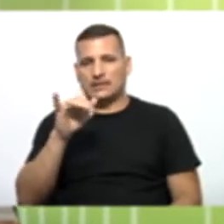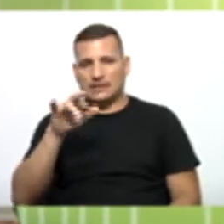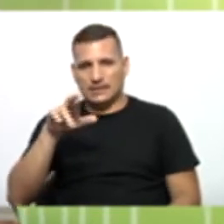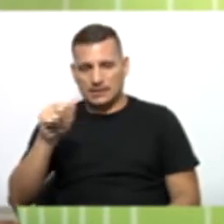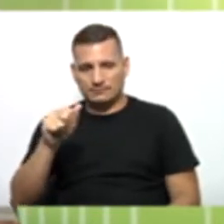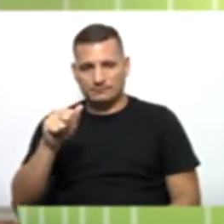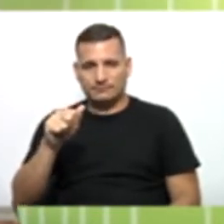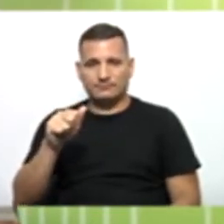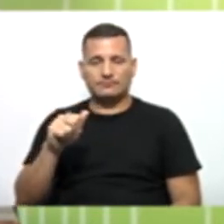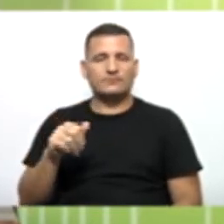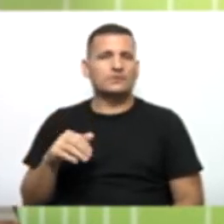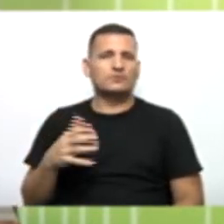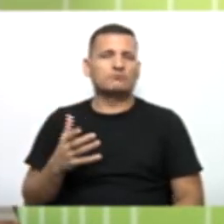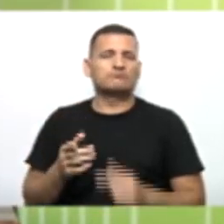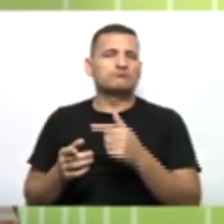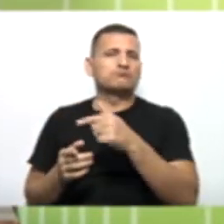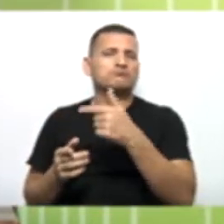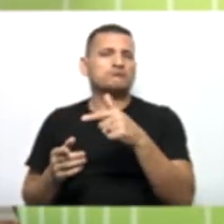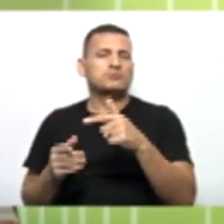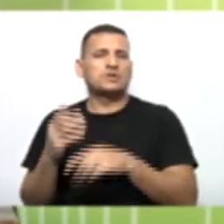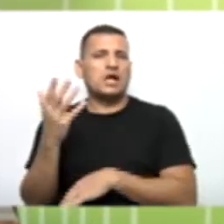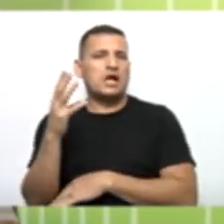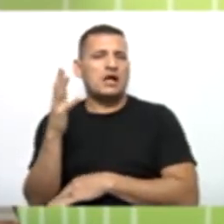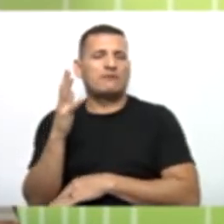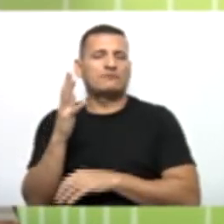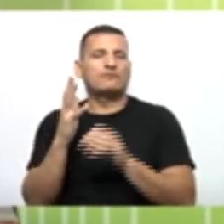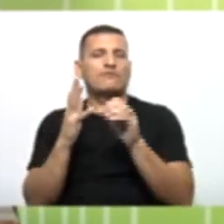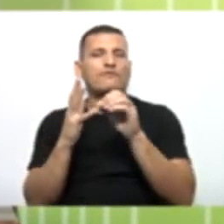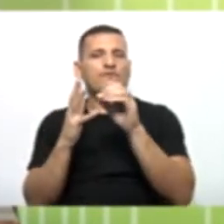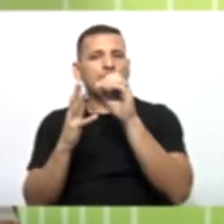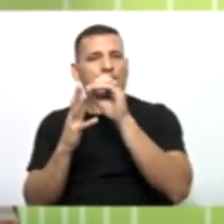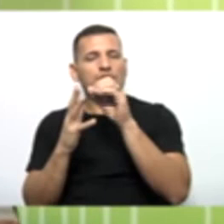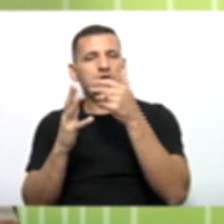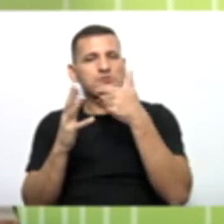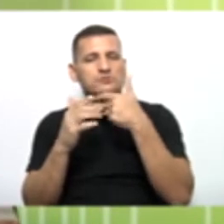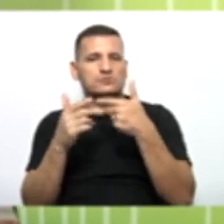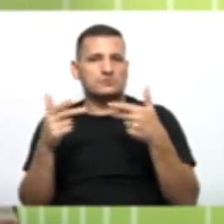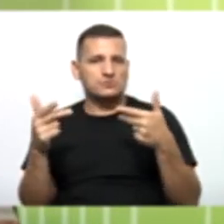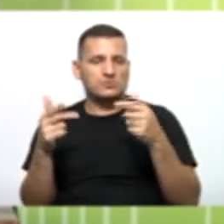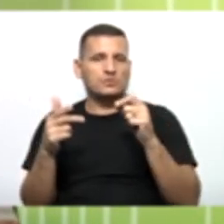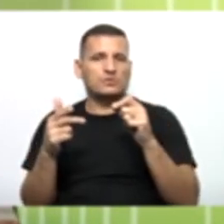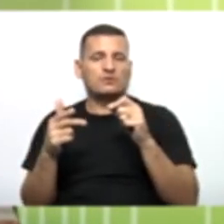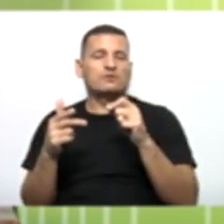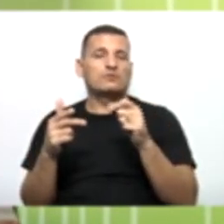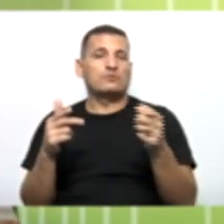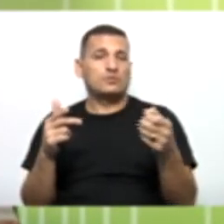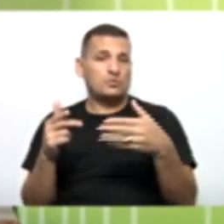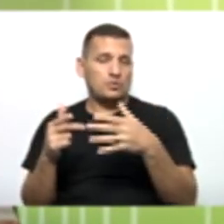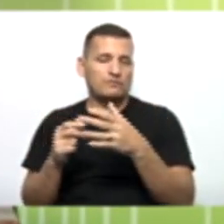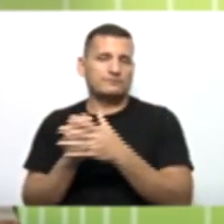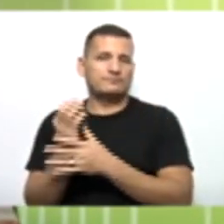mais árvores para produzir frutos, sementes, para que volte a ter novas árvores